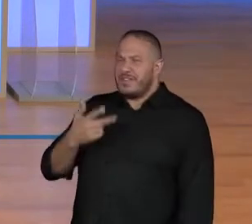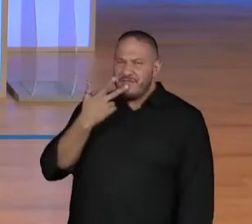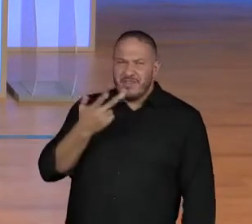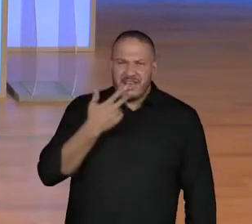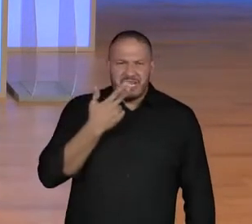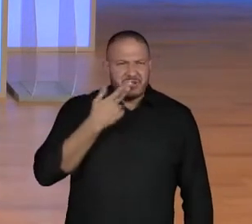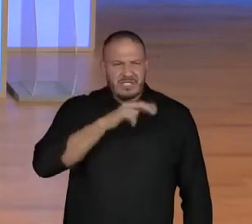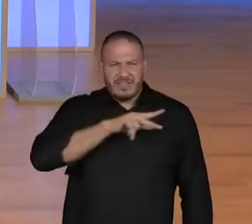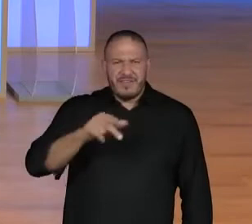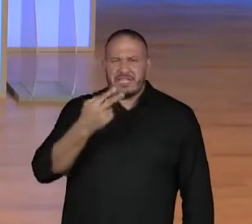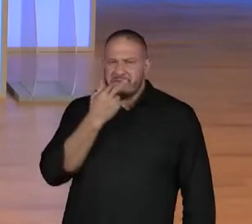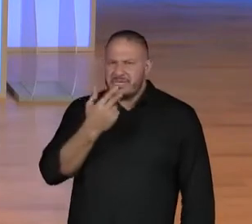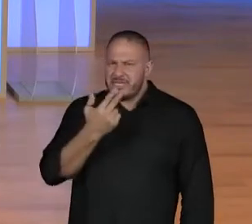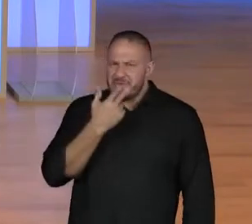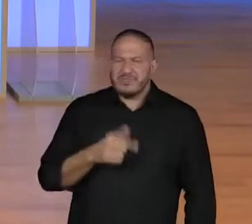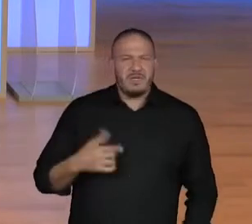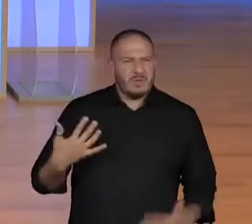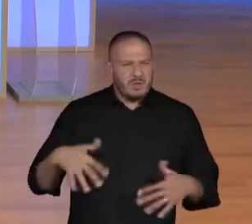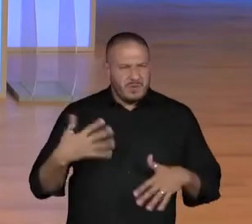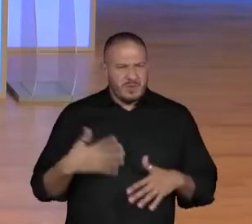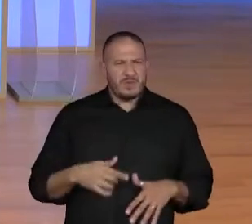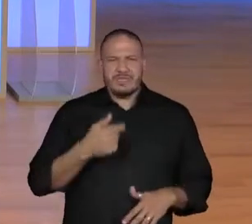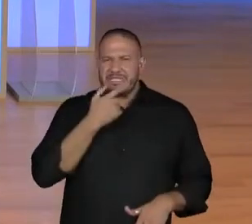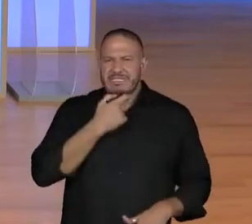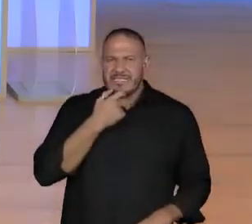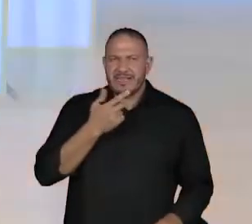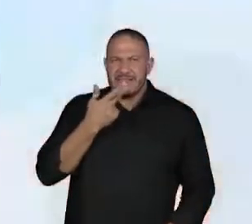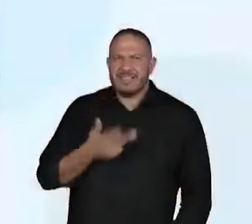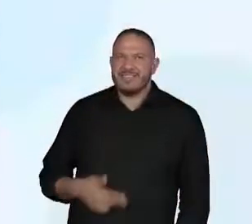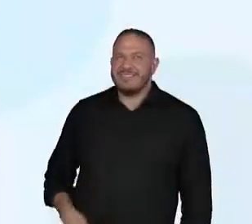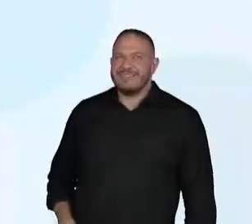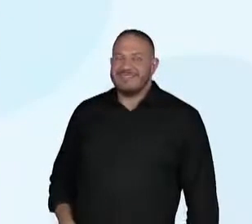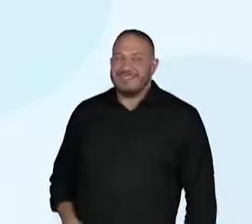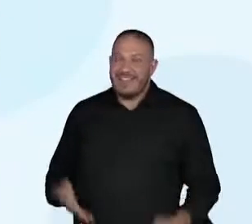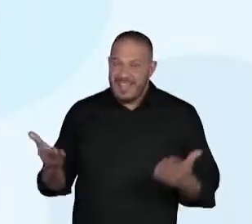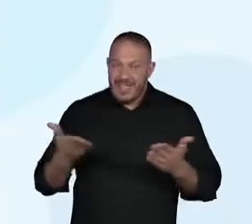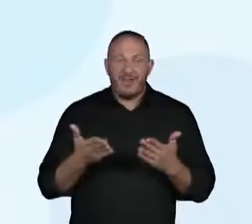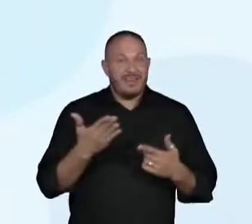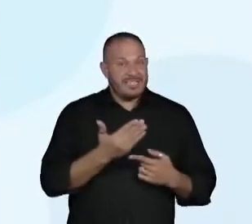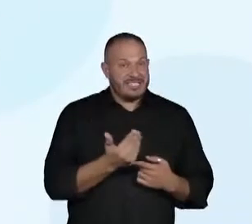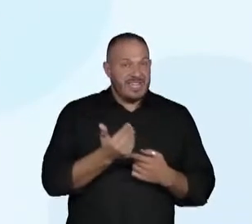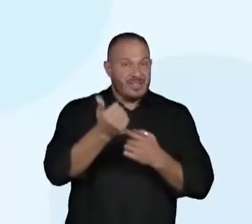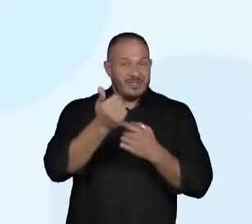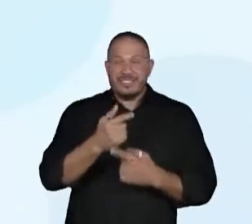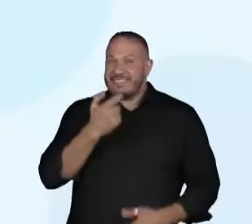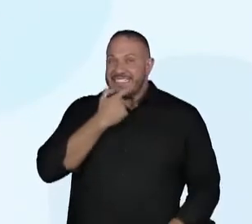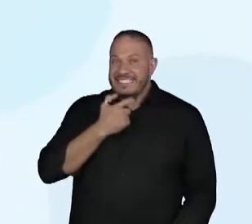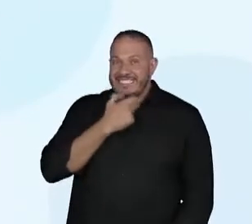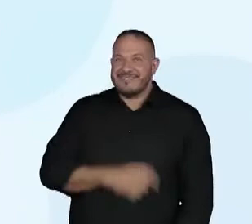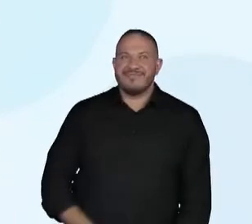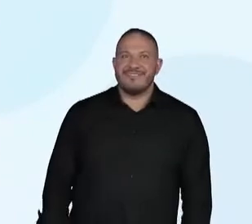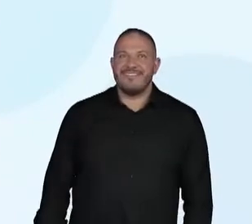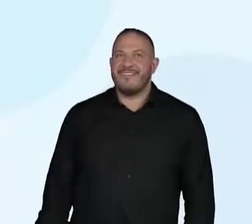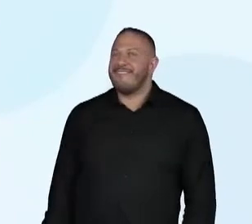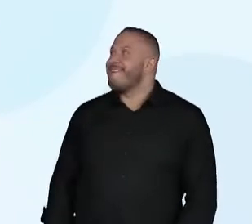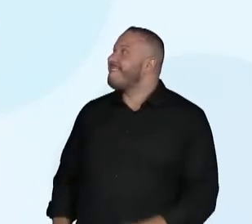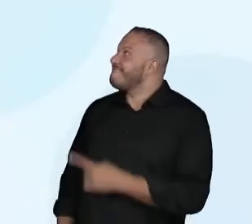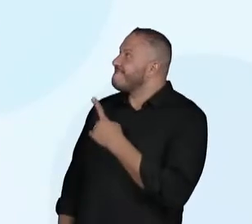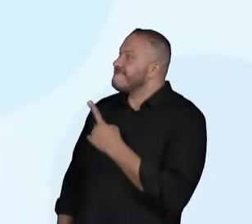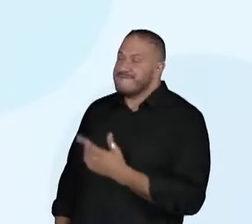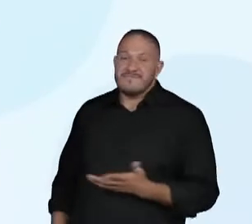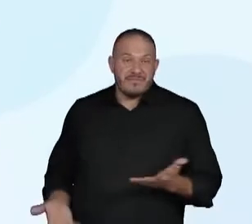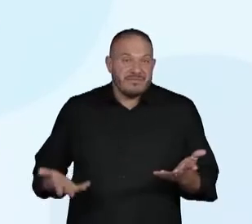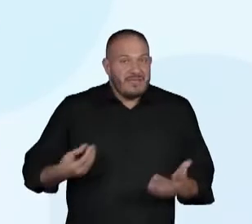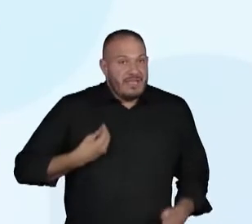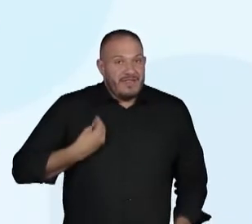vamos pôr assim, bilíngue. International. É. Aula de tecnologia em inglês. É. Mas a vida é assim,